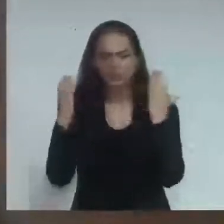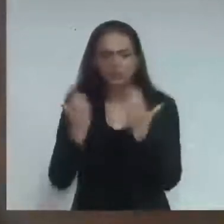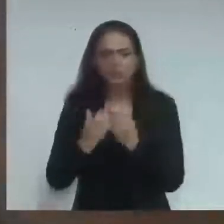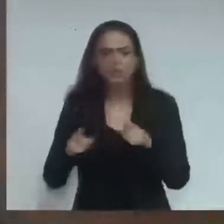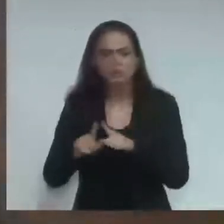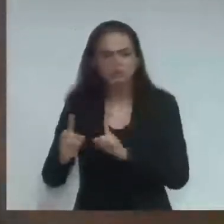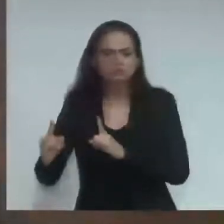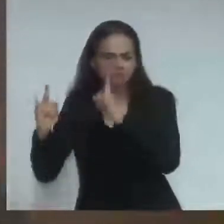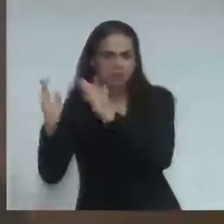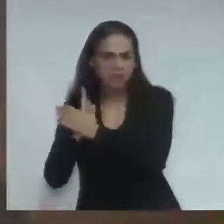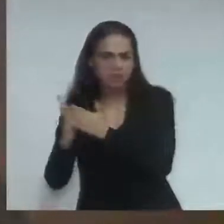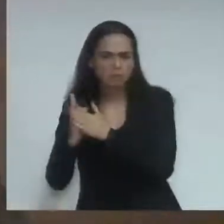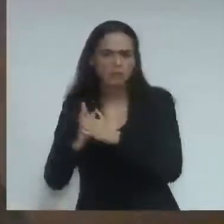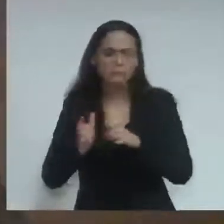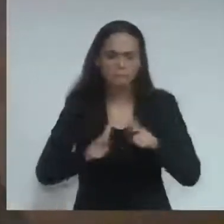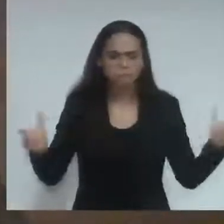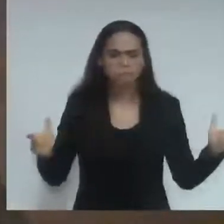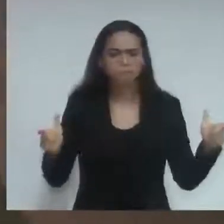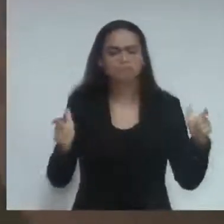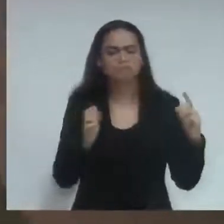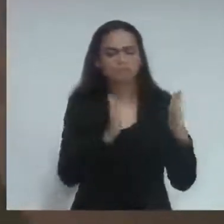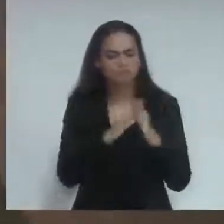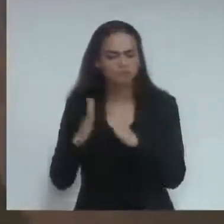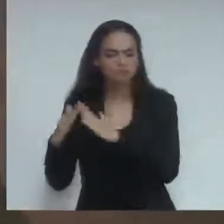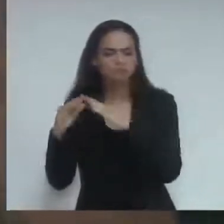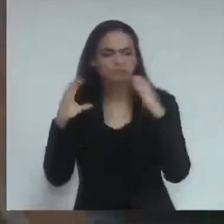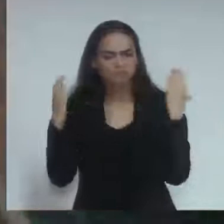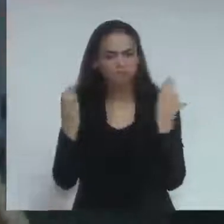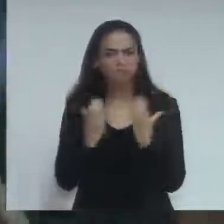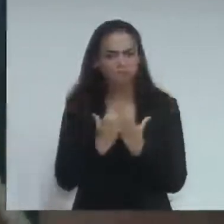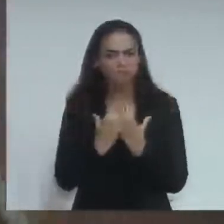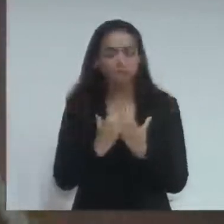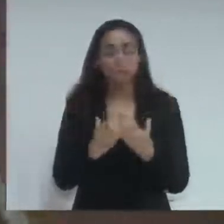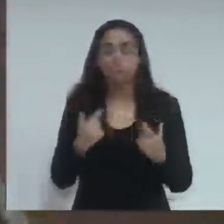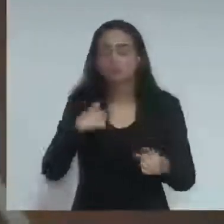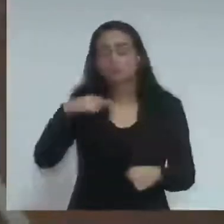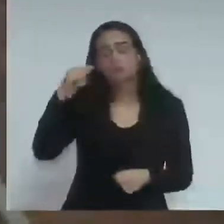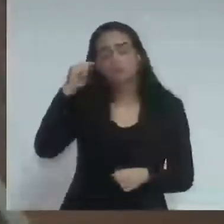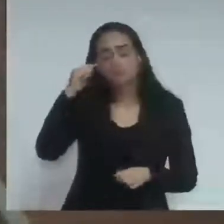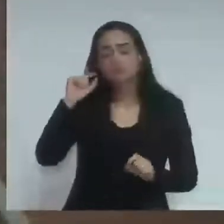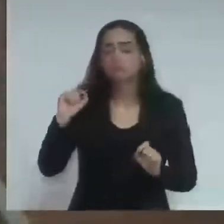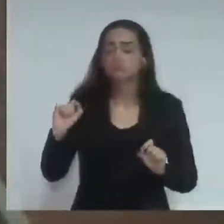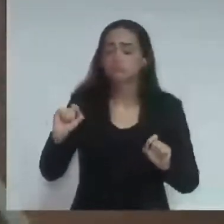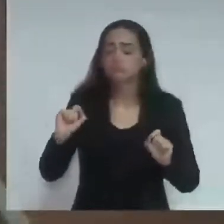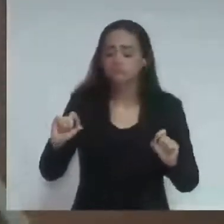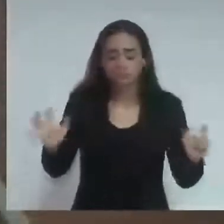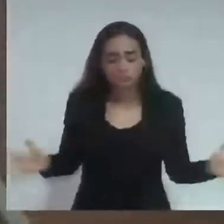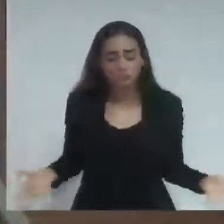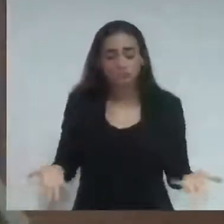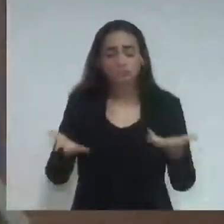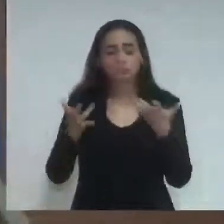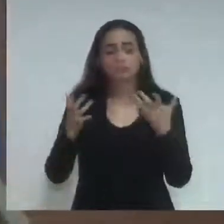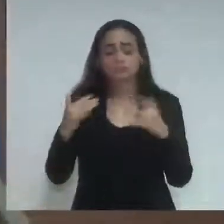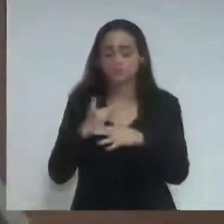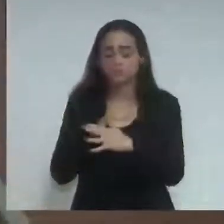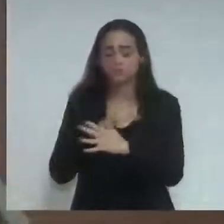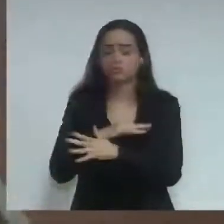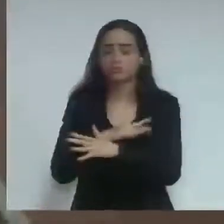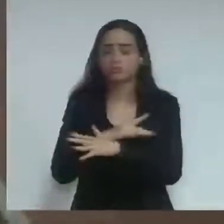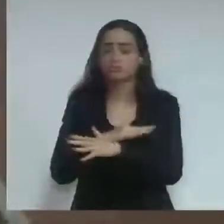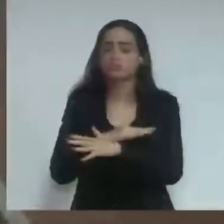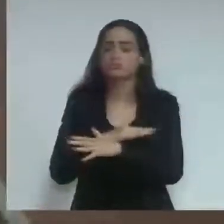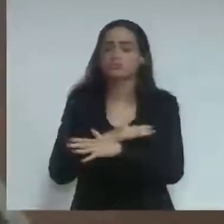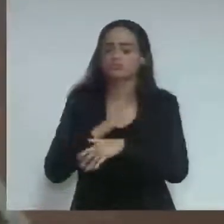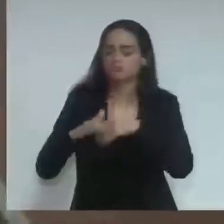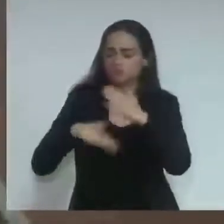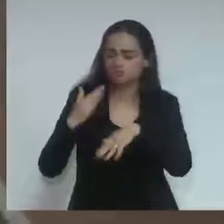característica de Vinhedo, que, no meu ver, trouxe um grande benefício para a cidade, em desenvolvimento, né, em ampliação da